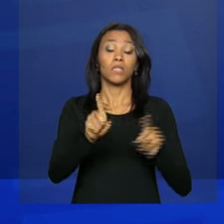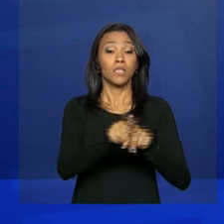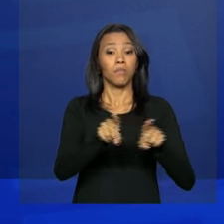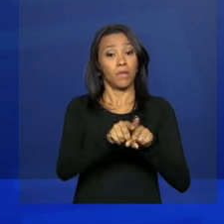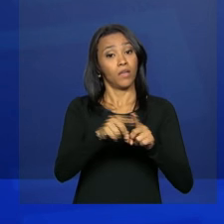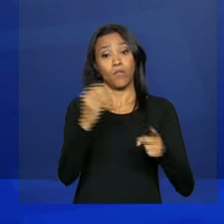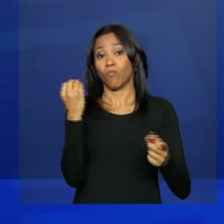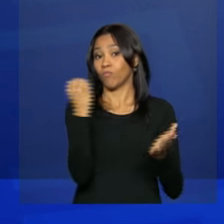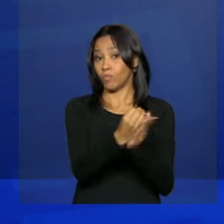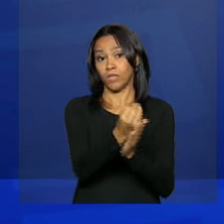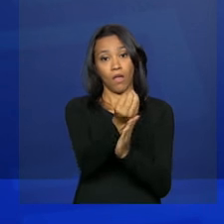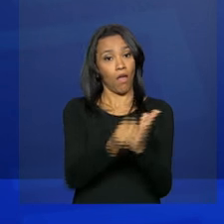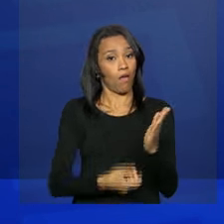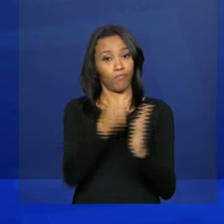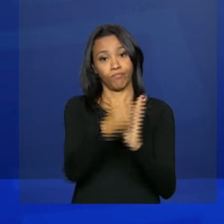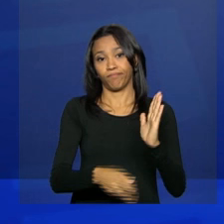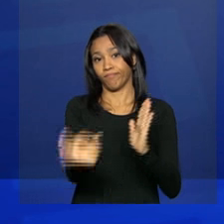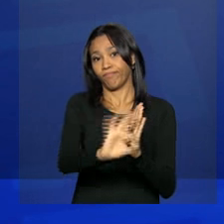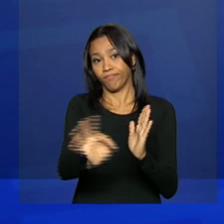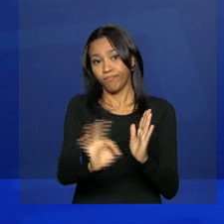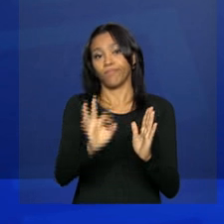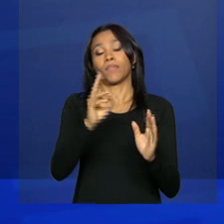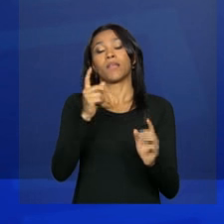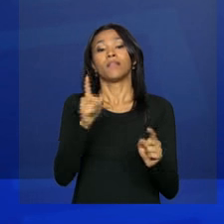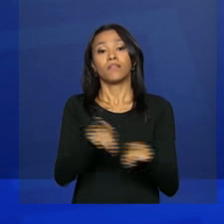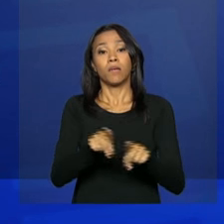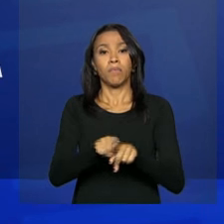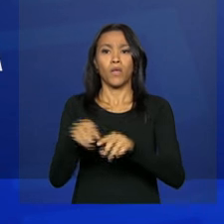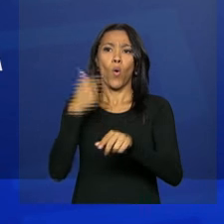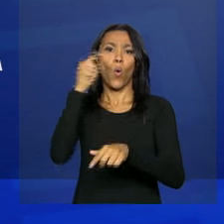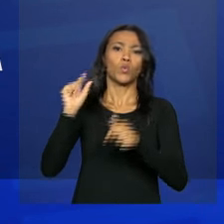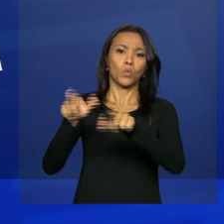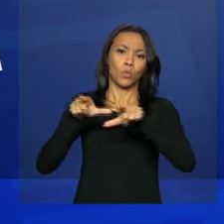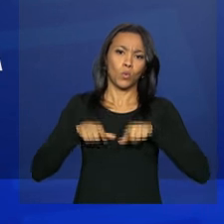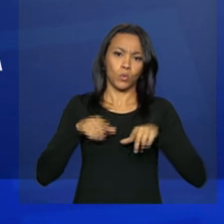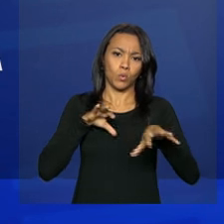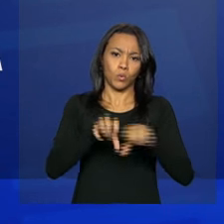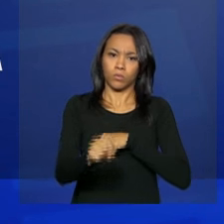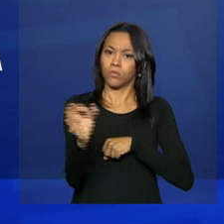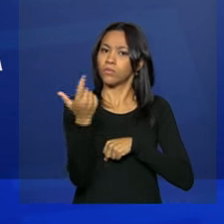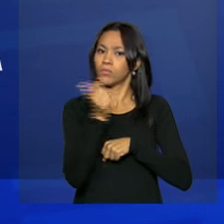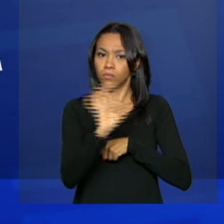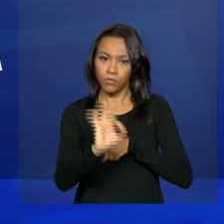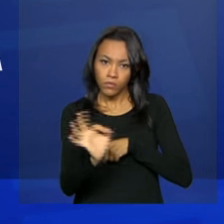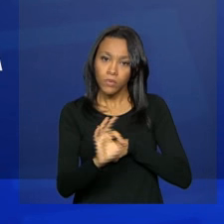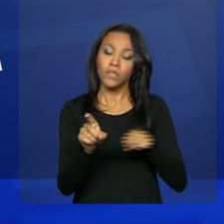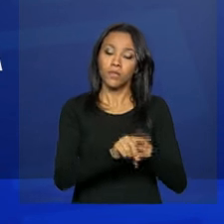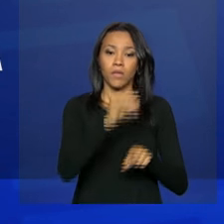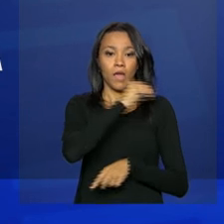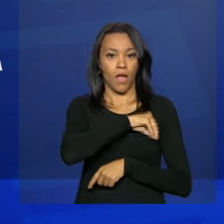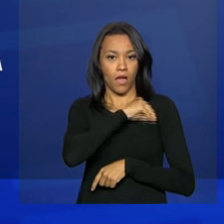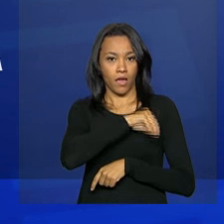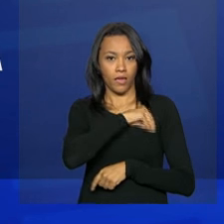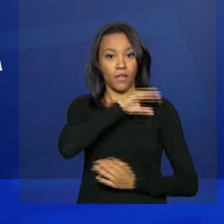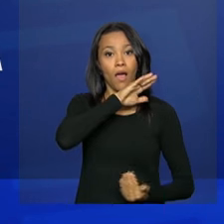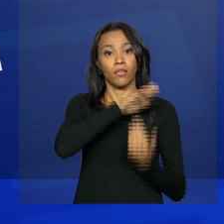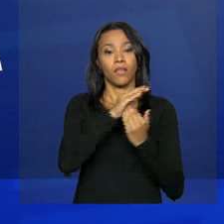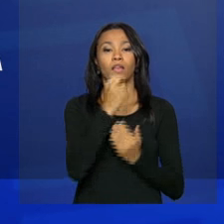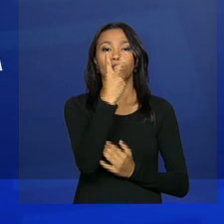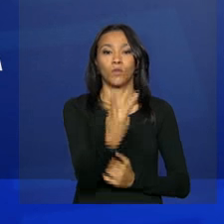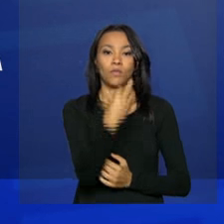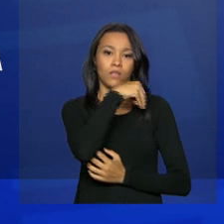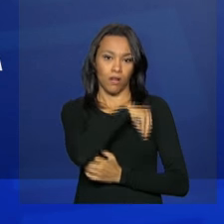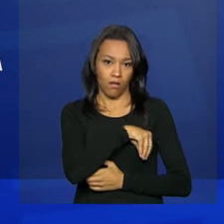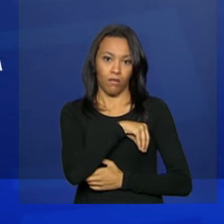redação o candidato não pode ter concluído o curso superior e deve ter renda familiar bruta mensal de até